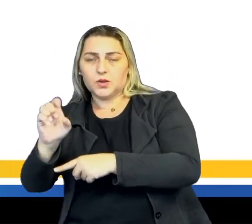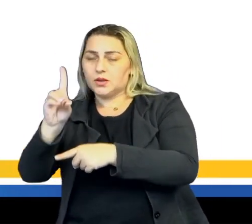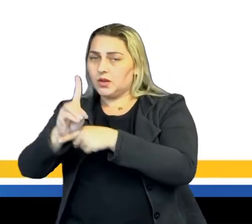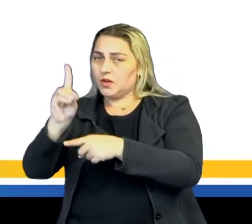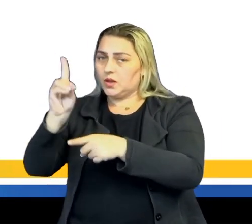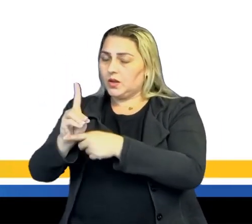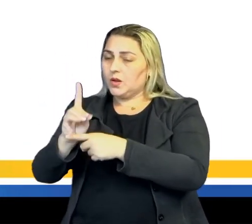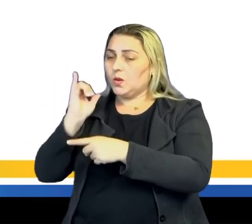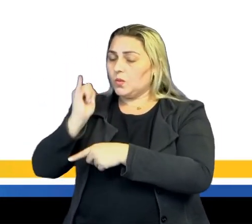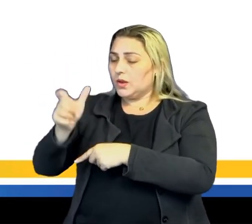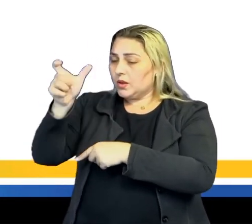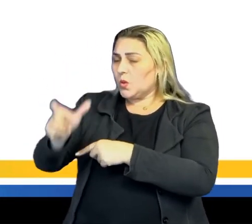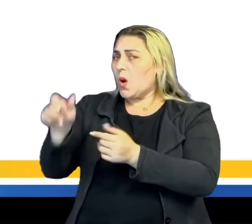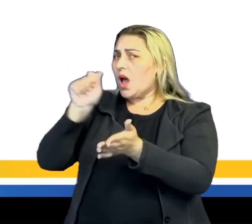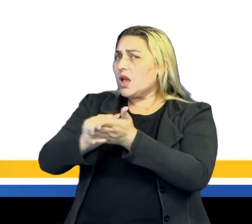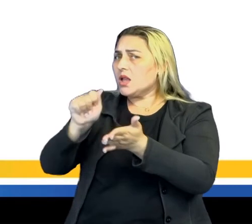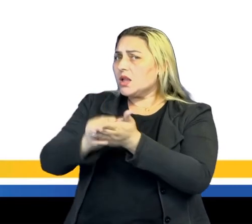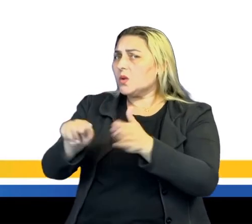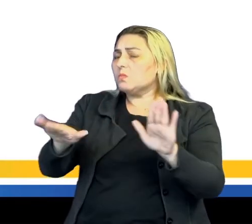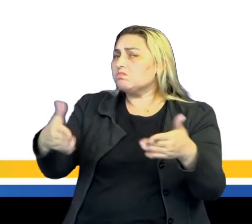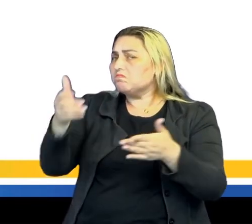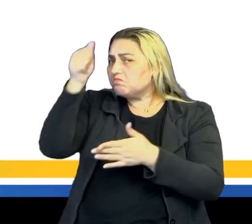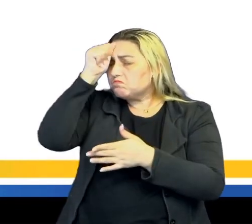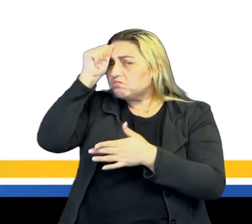o narrador escritor?